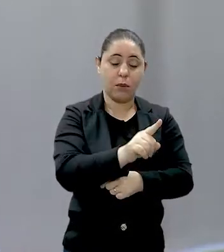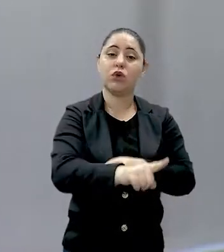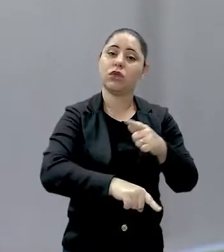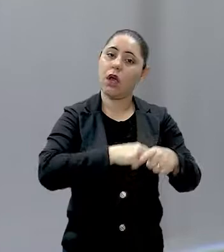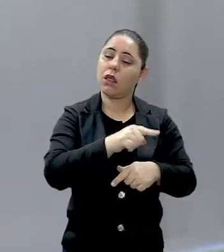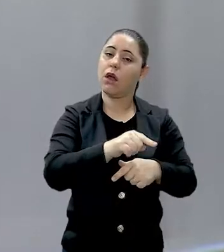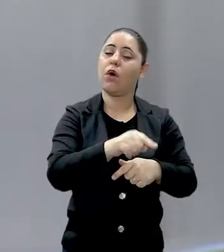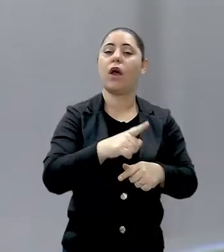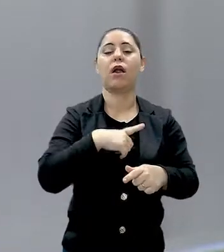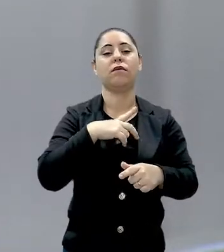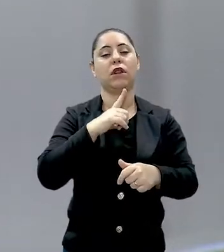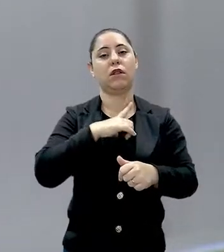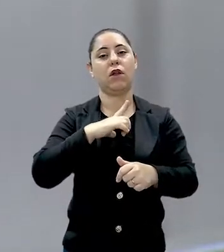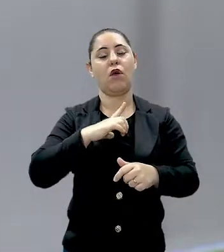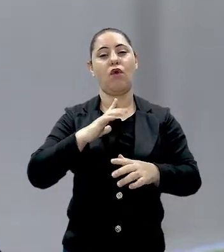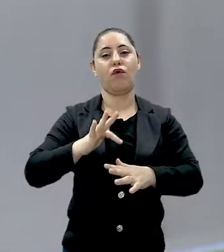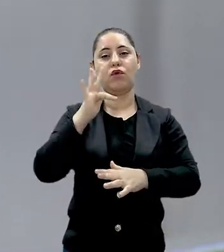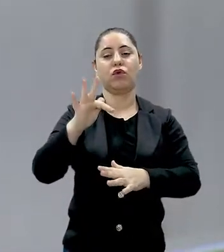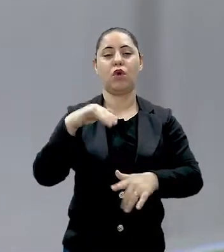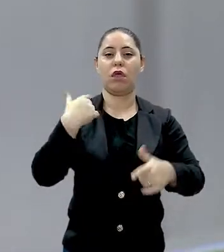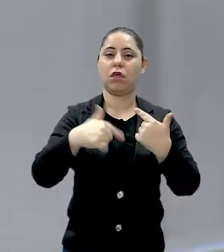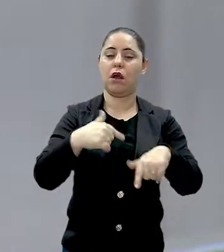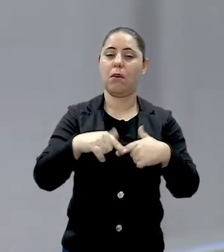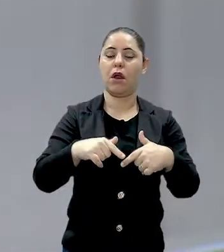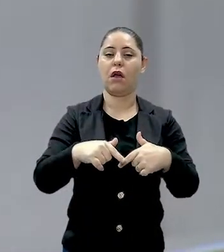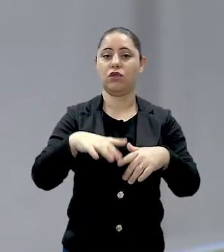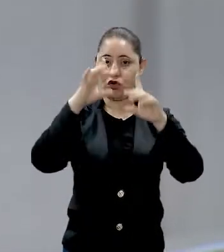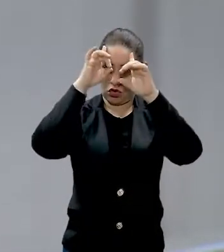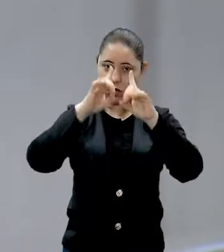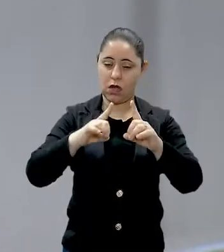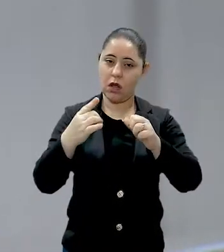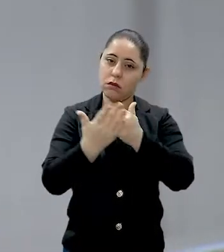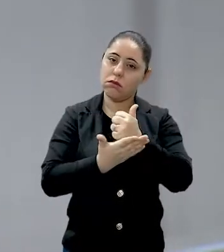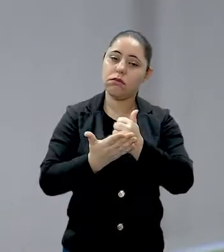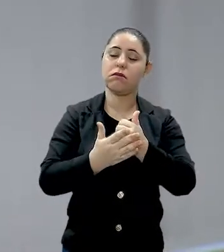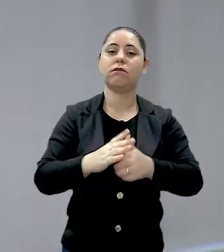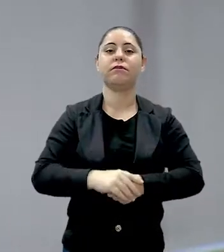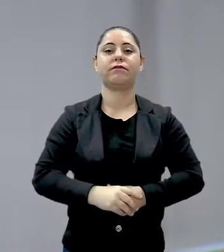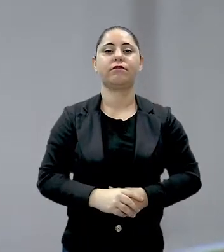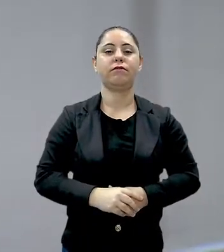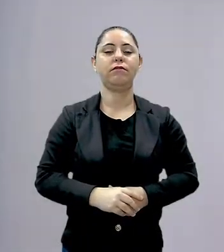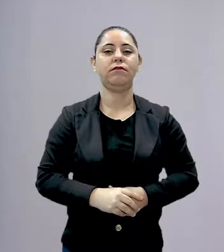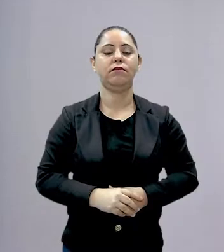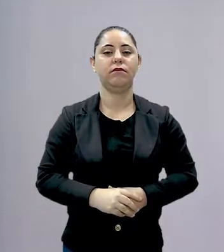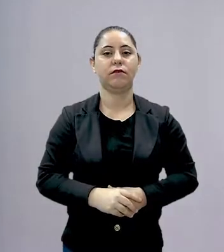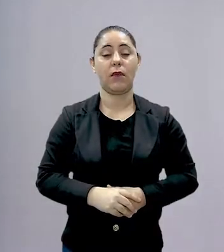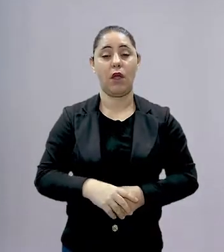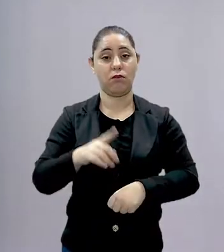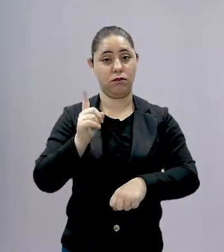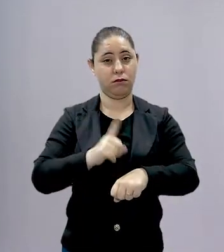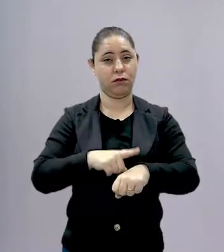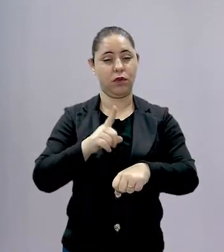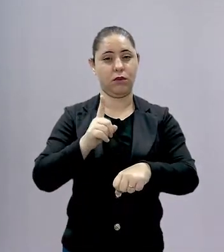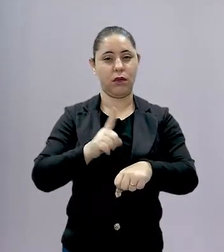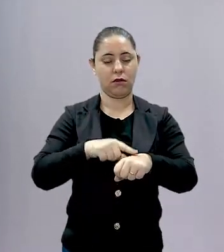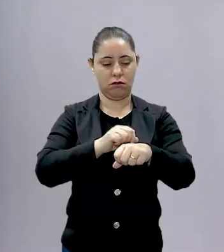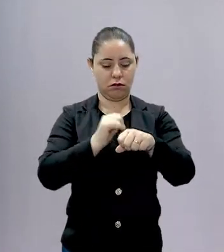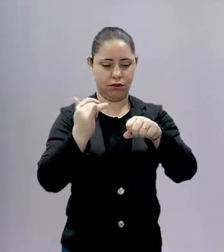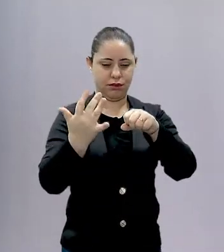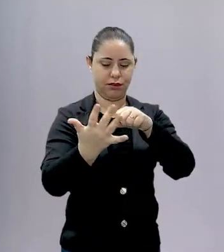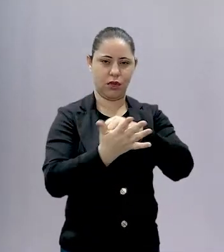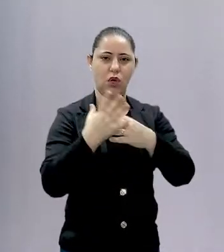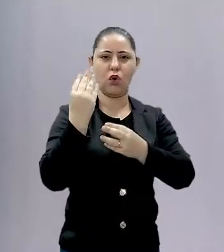um corre, mas a todos está garantido a vida com dignidade minimamente. Mesmo diante deste